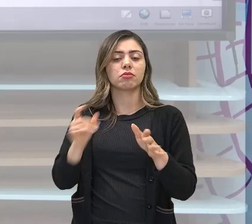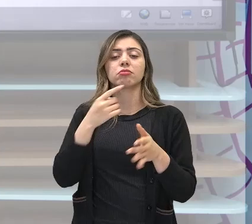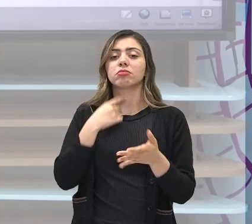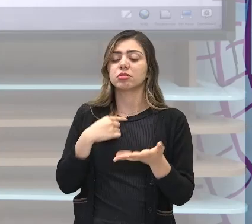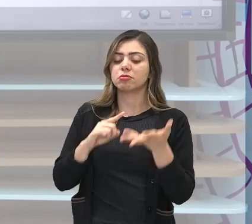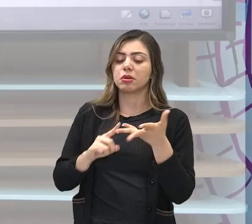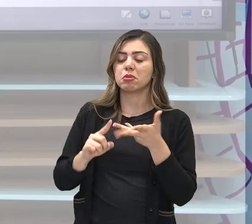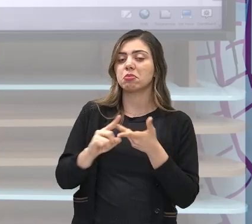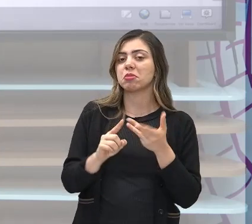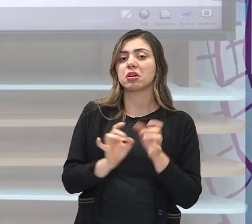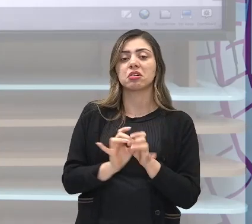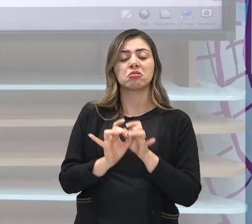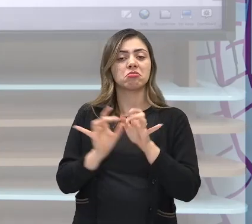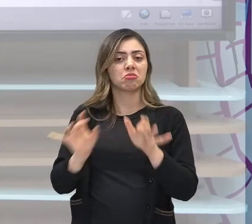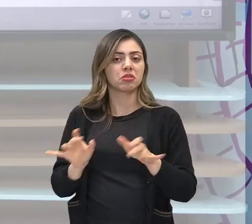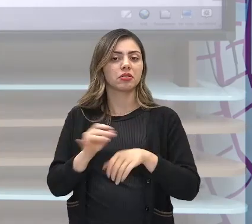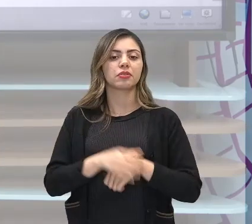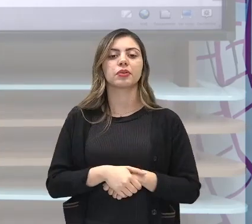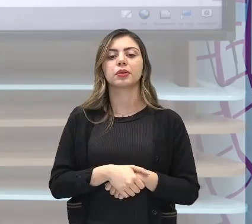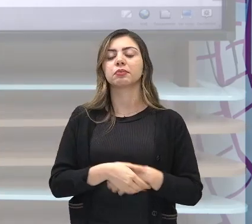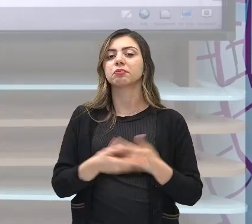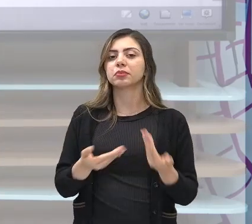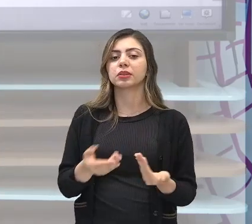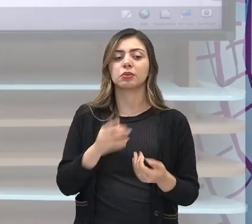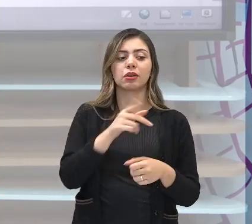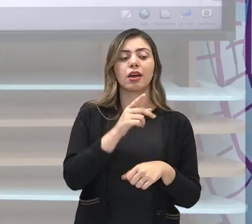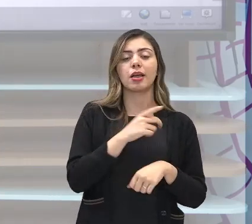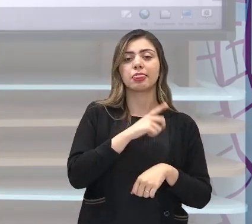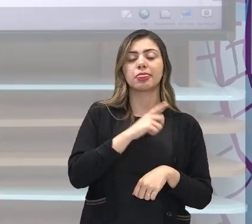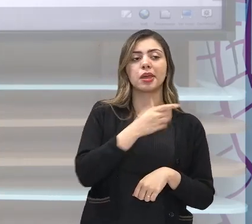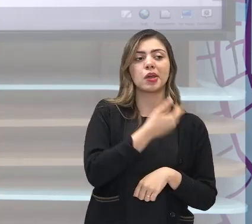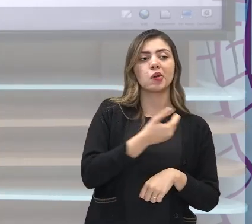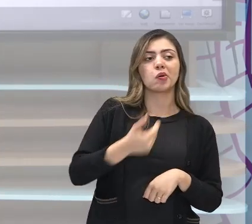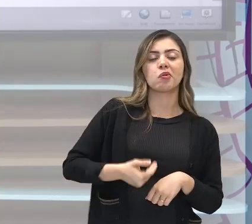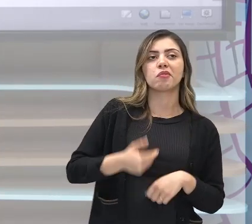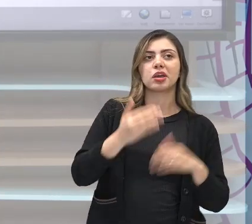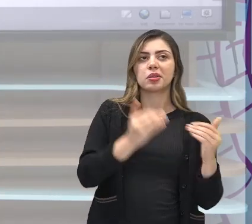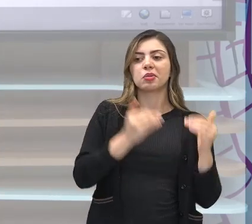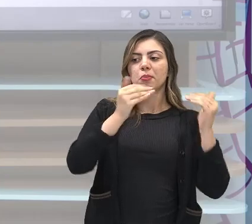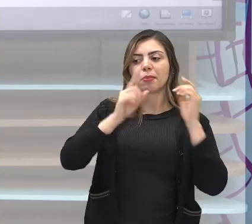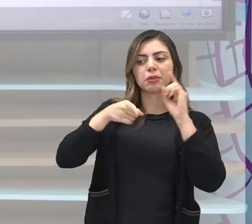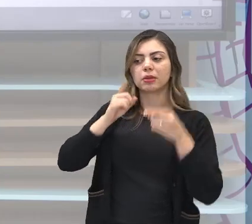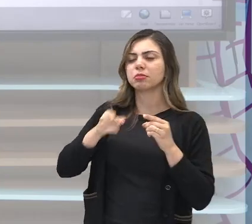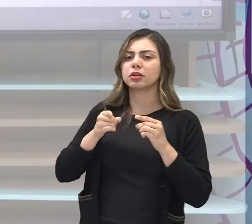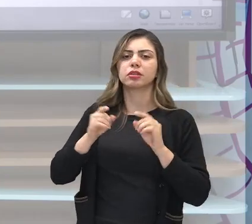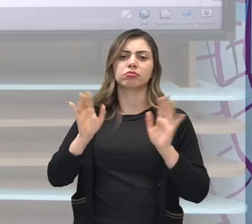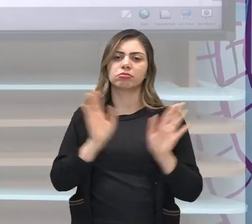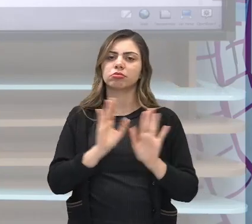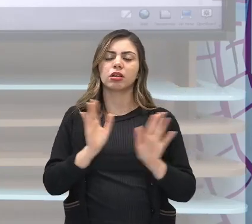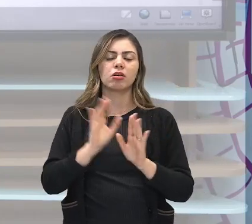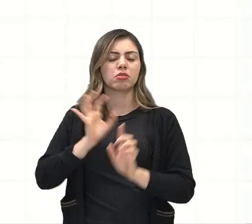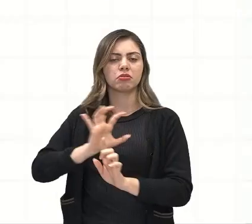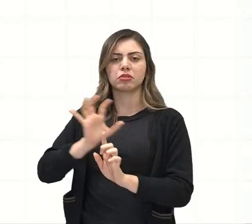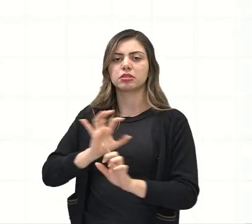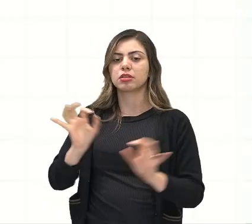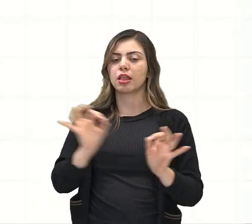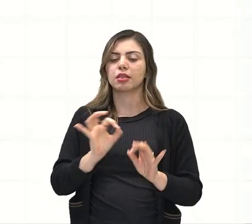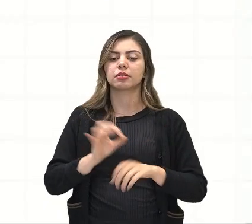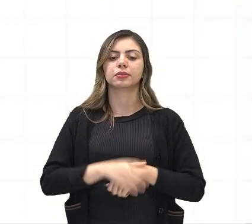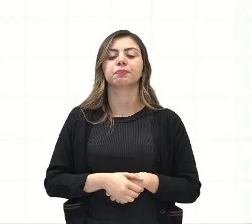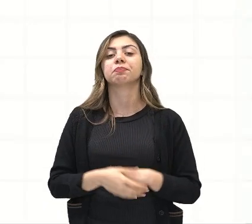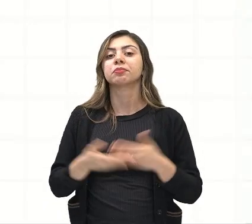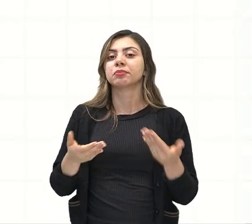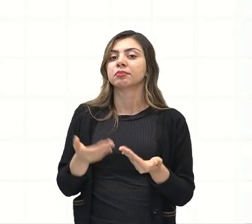ela deve ser livre, dissociada das amarras do Estado. E um último ponto dentro